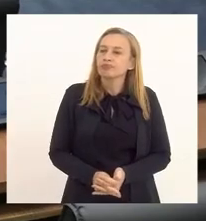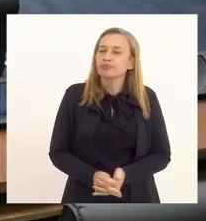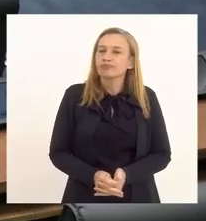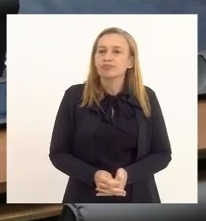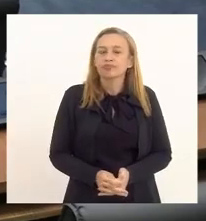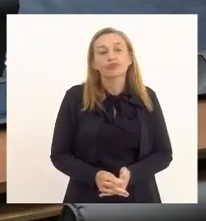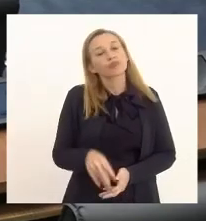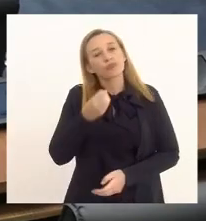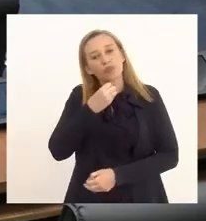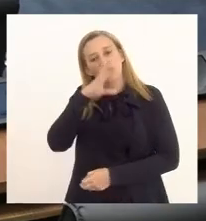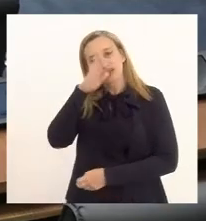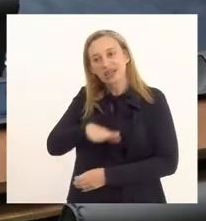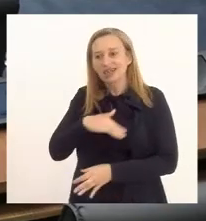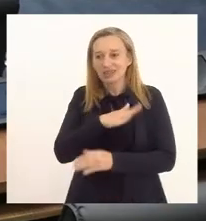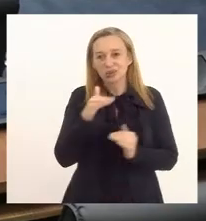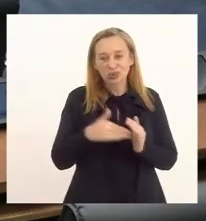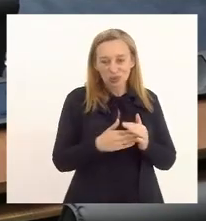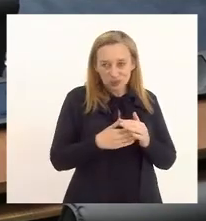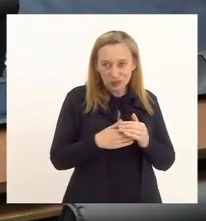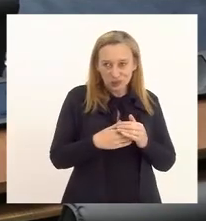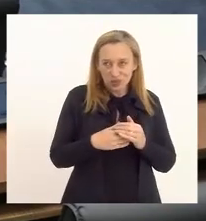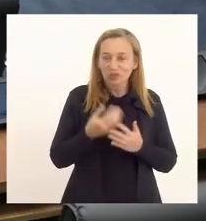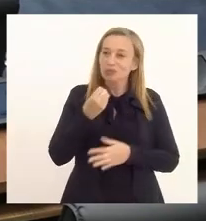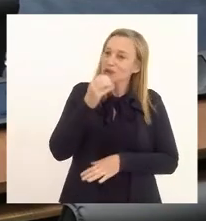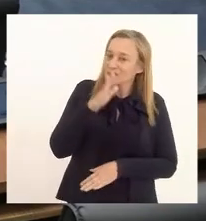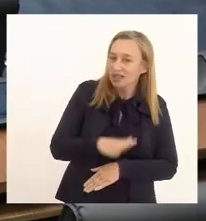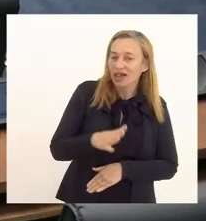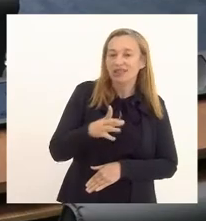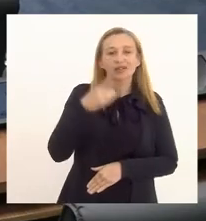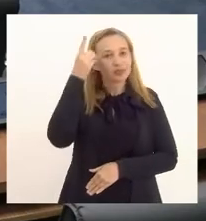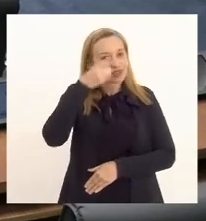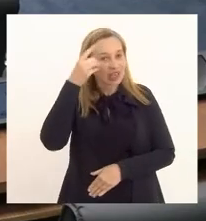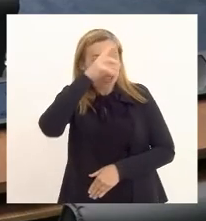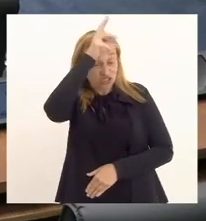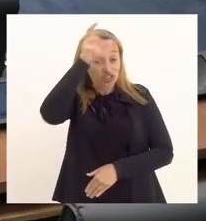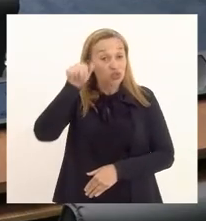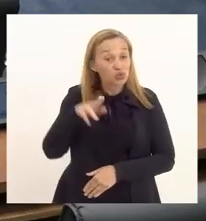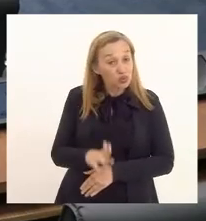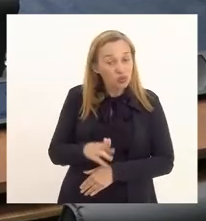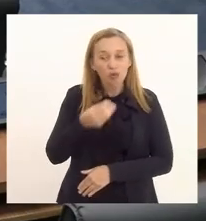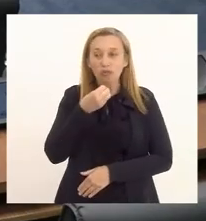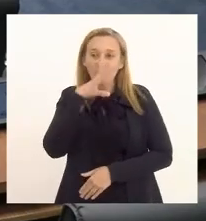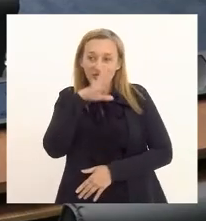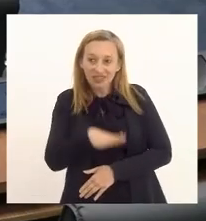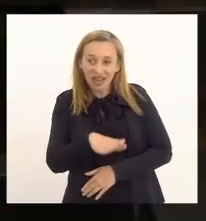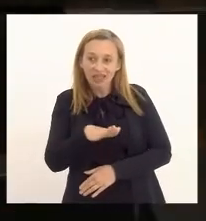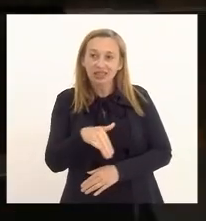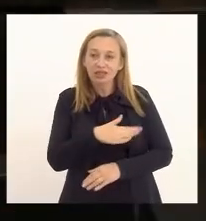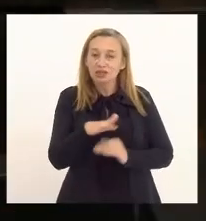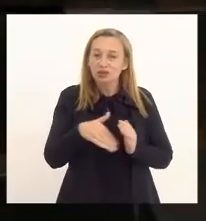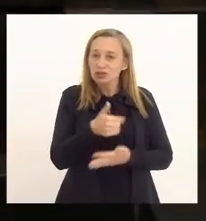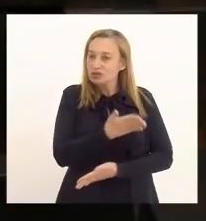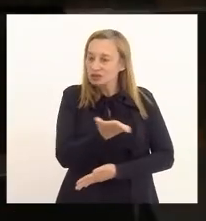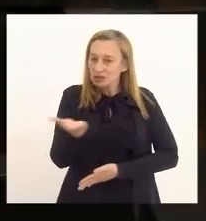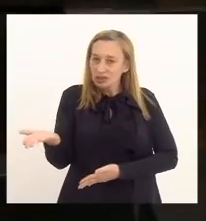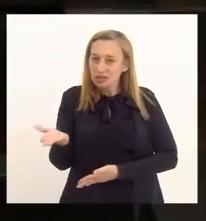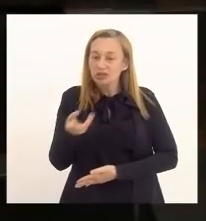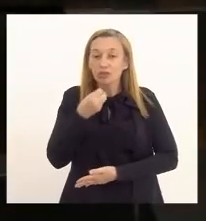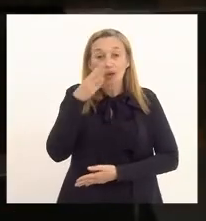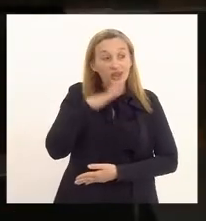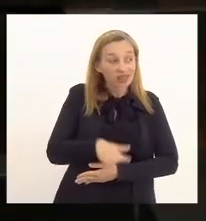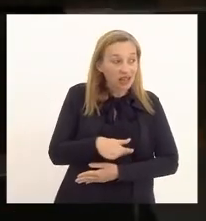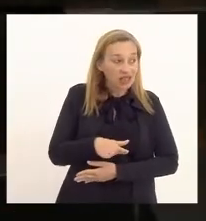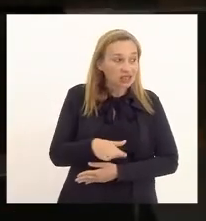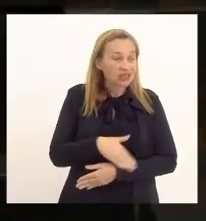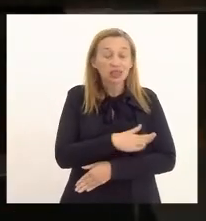Boa tarde a todas e todos. Boa tarde, deputada Tiaju. Boa tarde, deputados aqui presentes. Boa tarde a